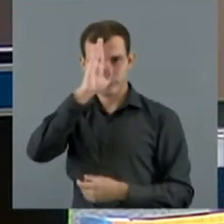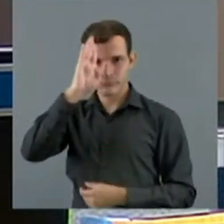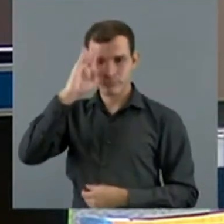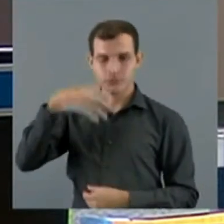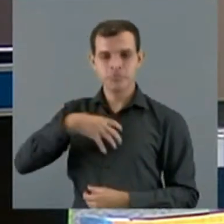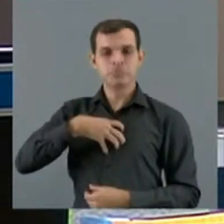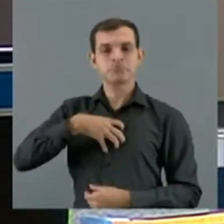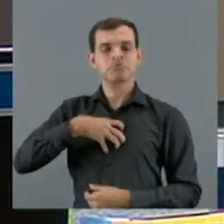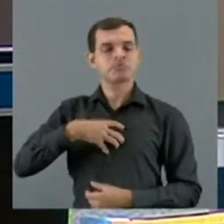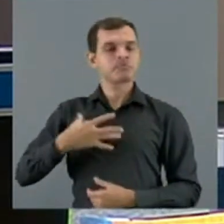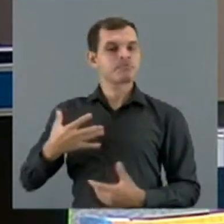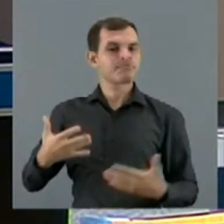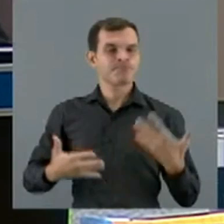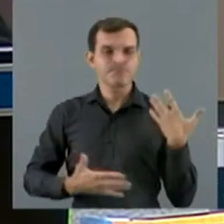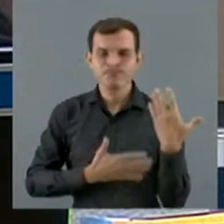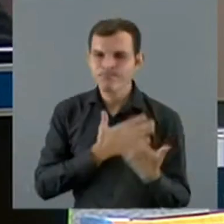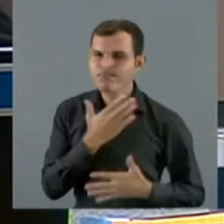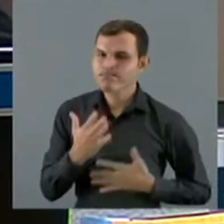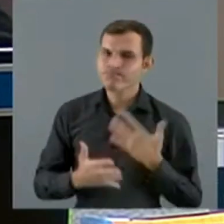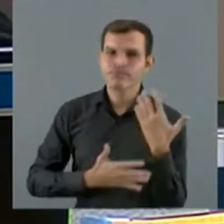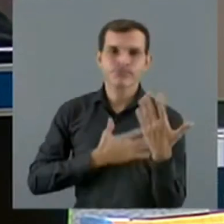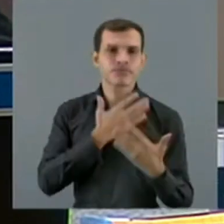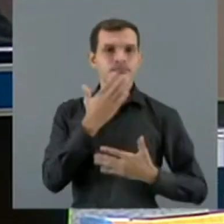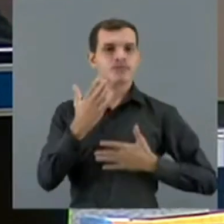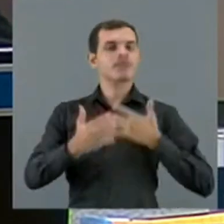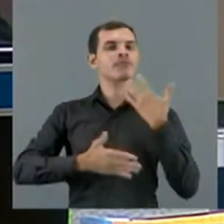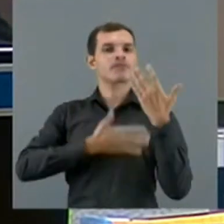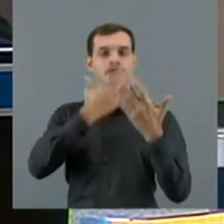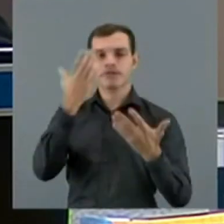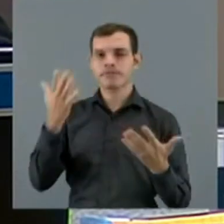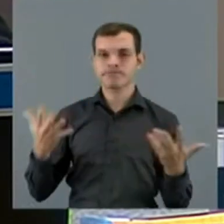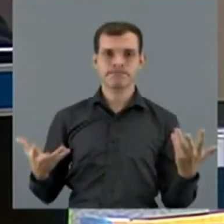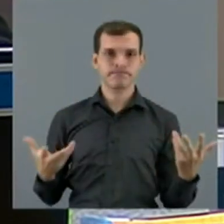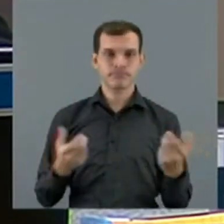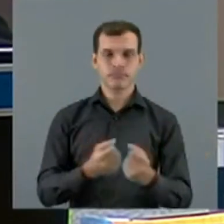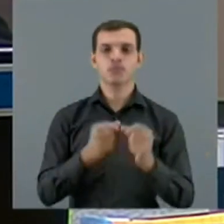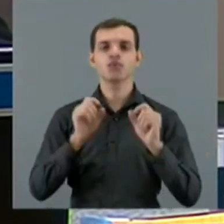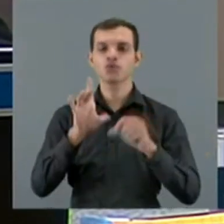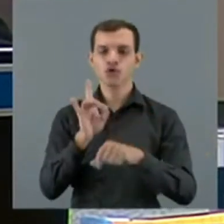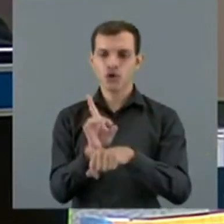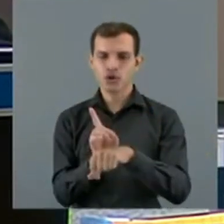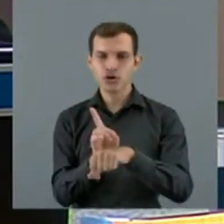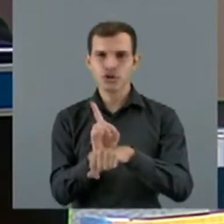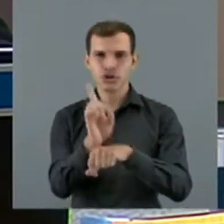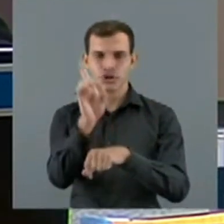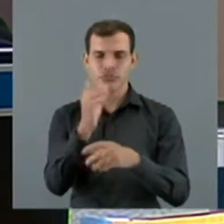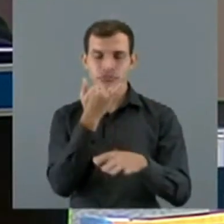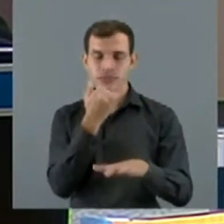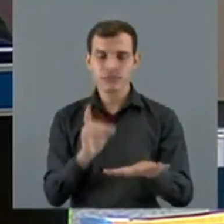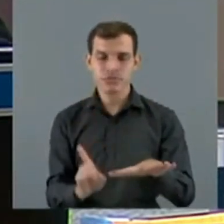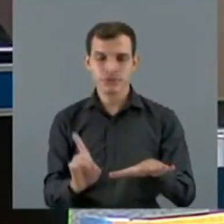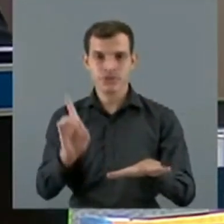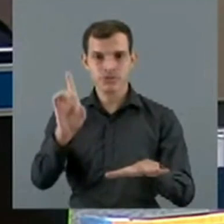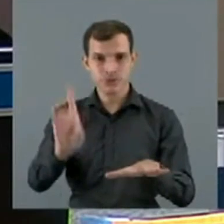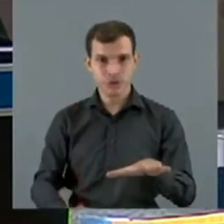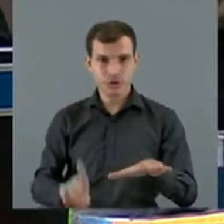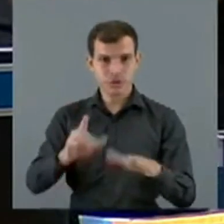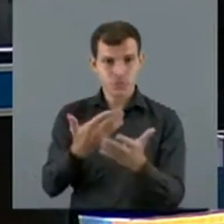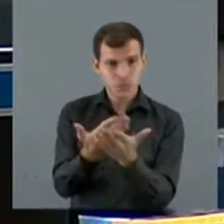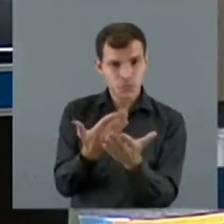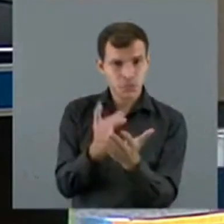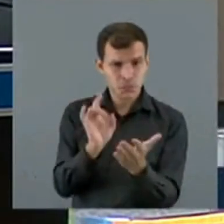paixão. Não saciado pela graduação de Direito e pela especialização em Direito Processual